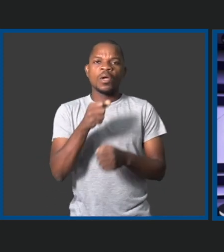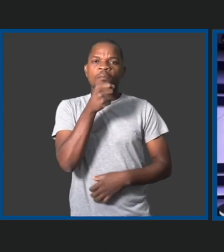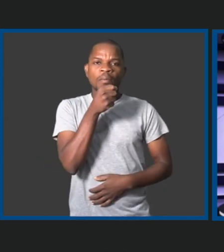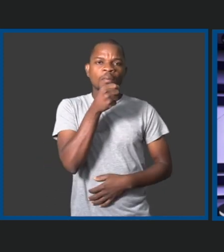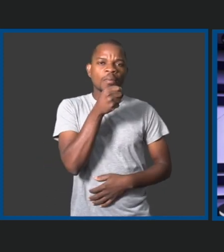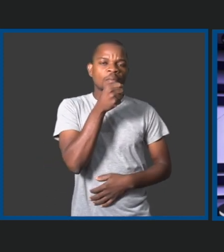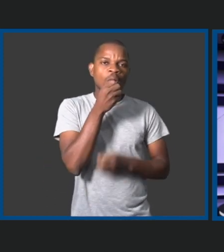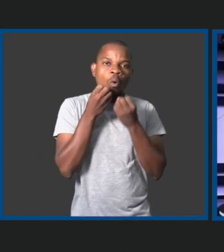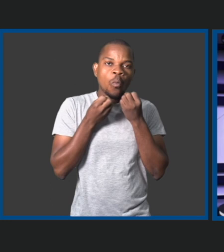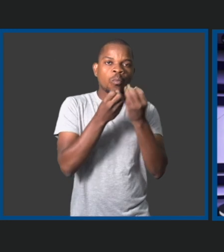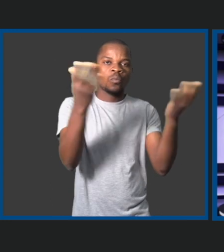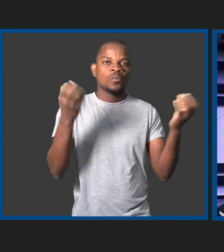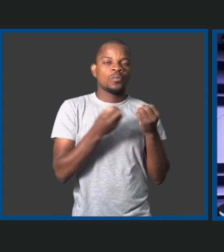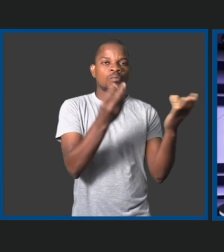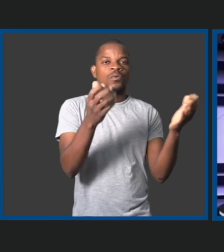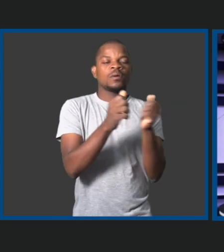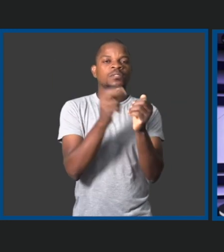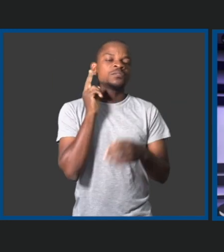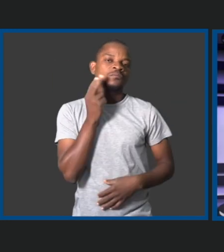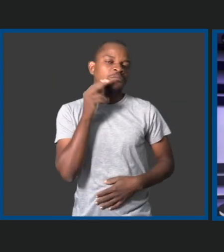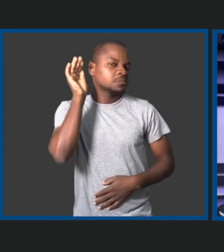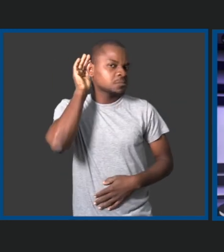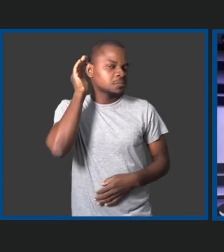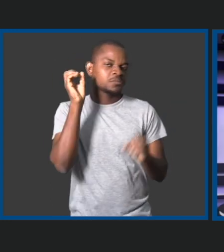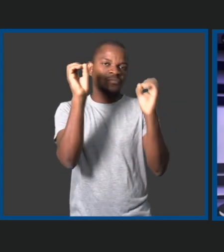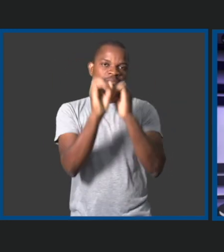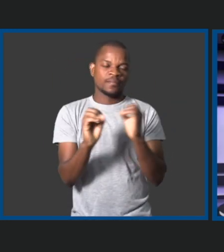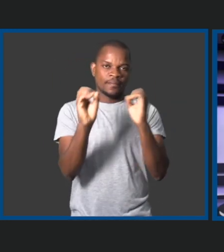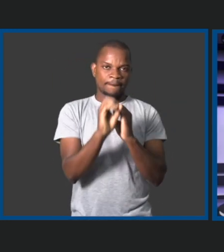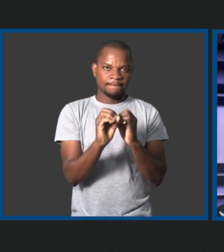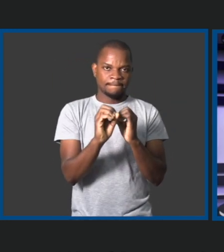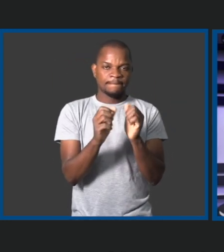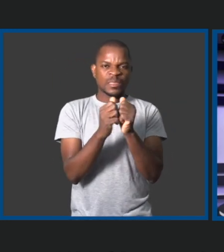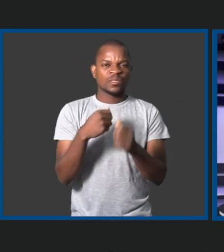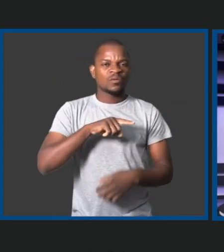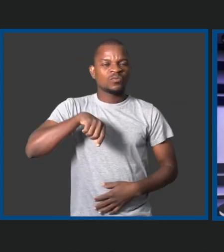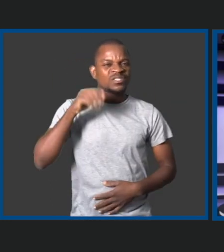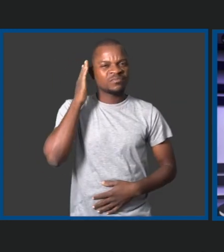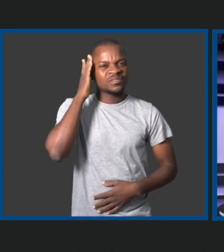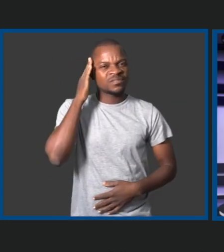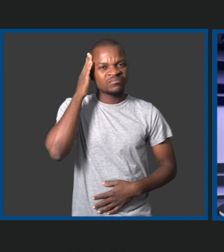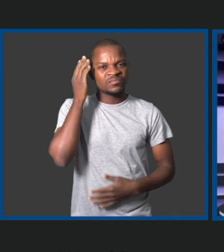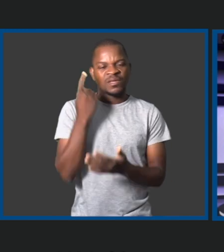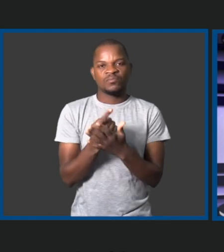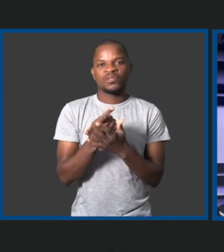As pessoas com deficiência auditiva não conseguem ter esta mensagem. A ideia é de fazer